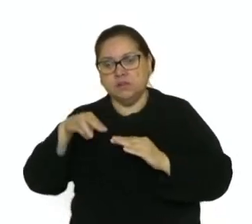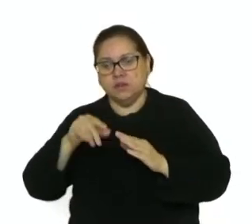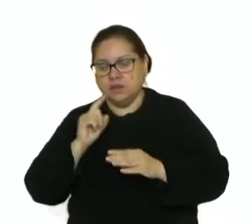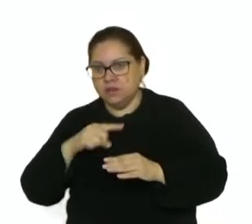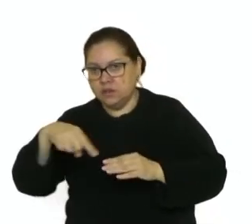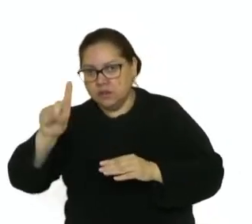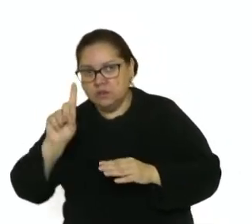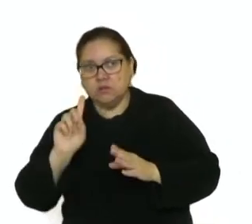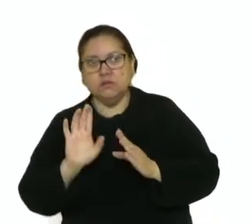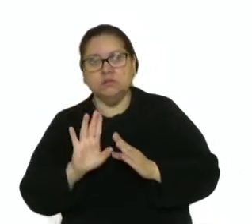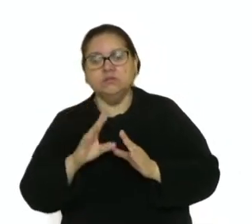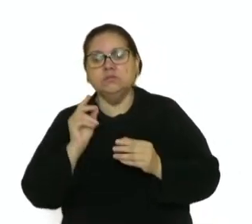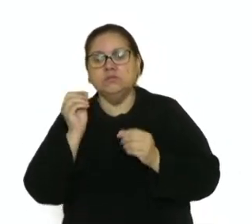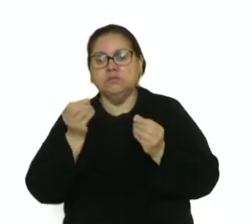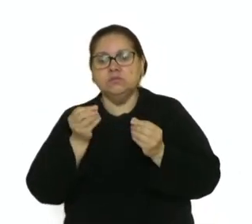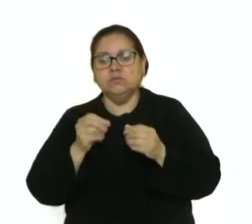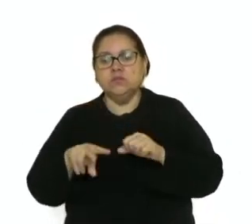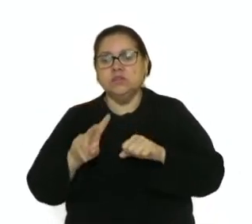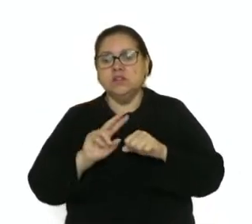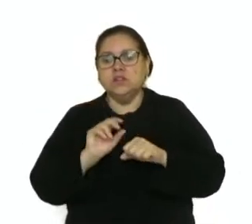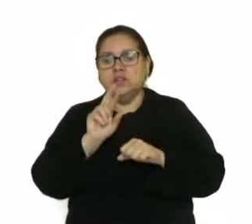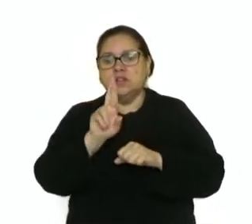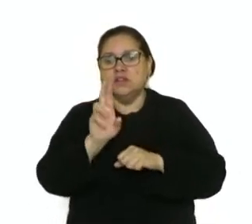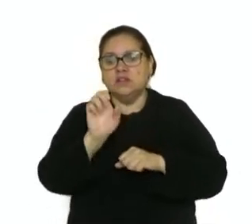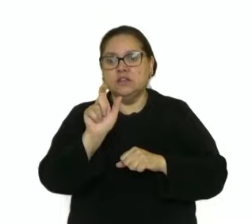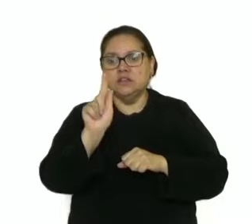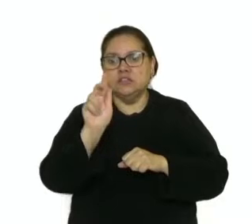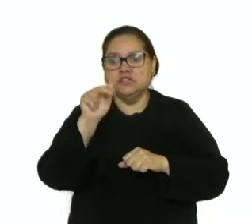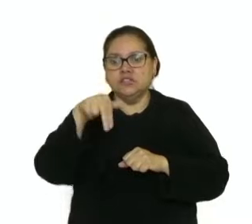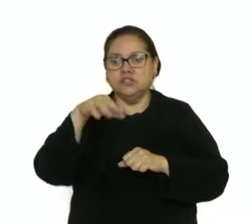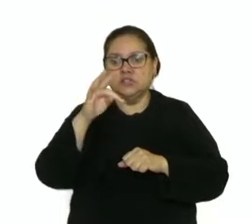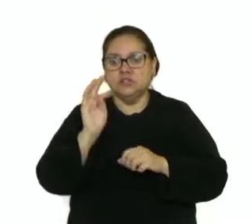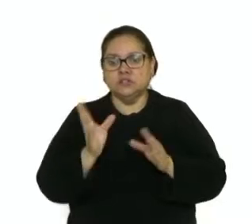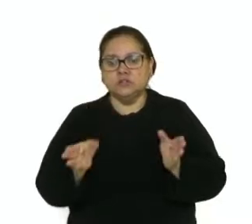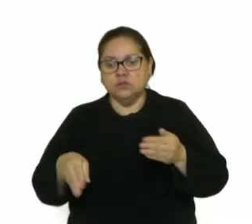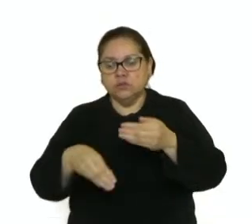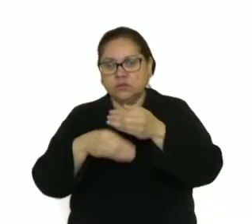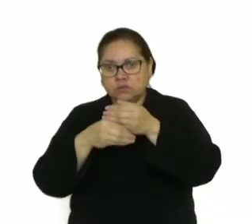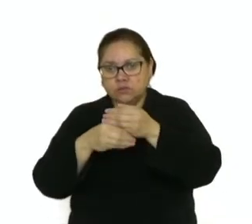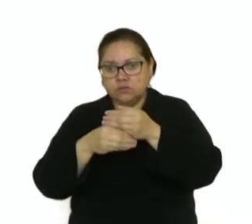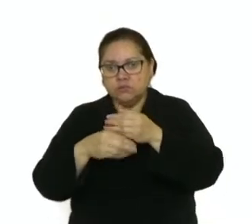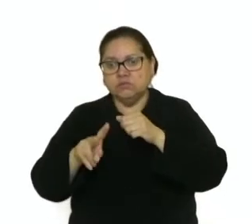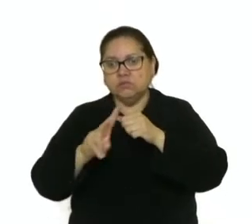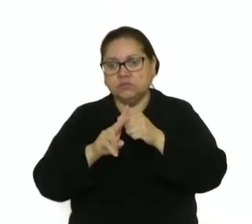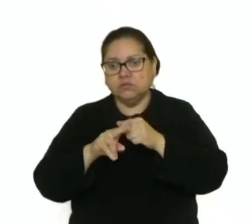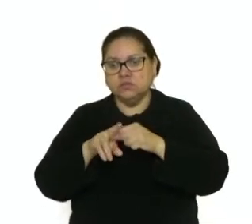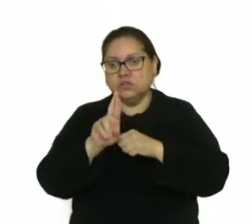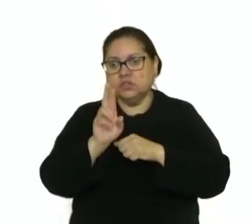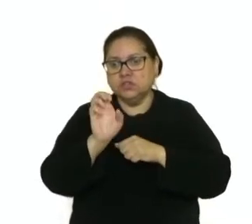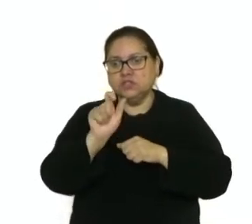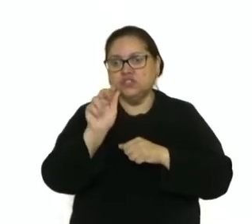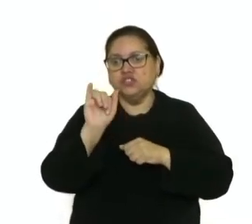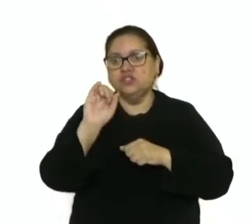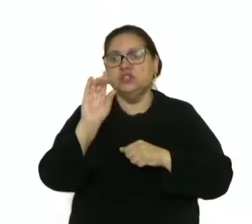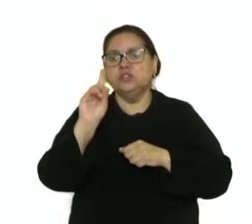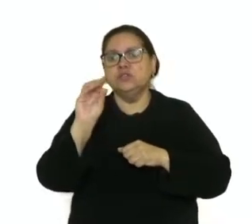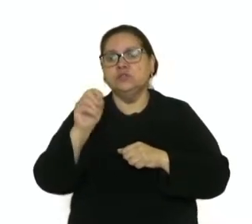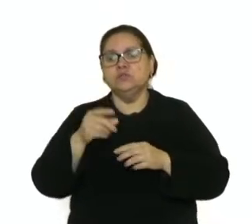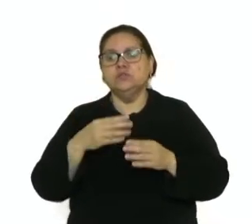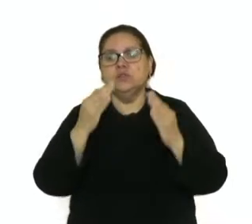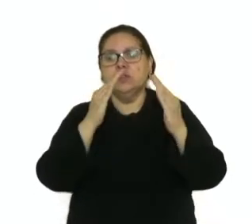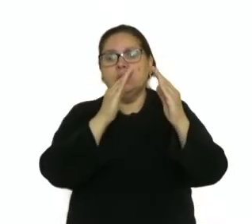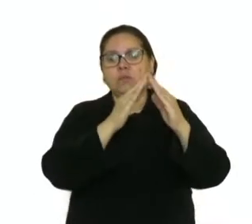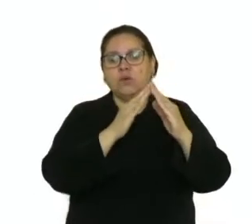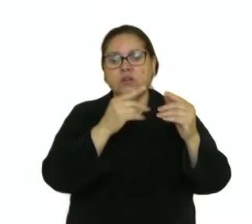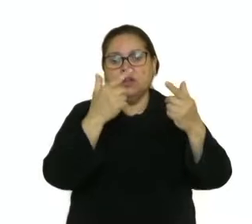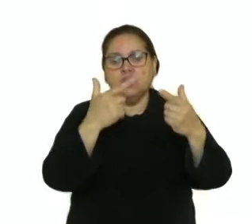ir são considerados termos regentes, ao passo que os complementos são os termos regidos. Então, quem mora,